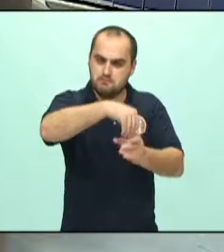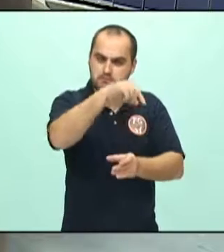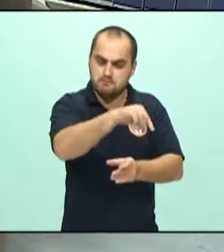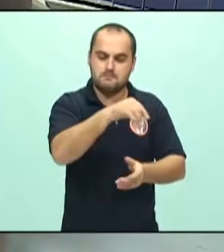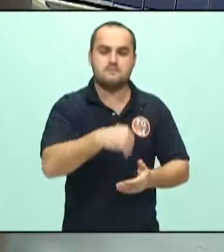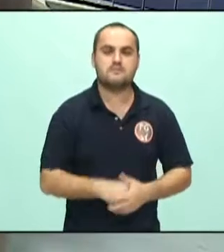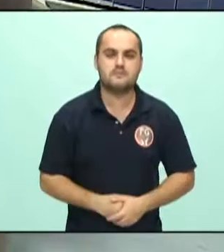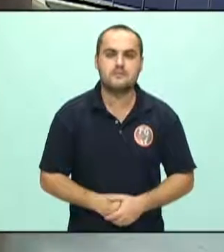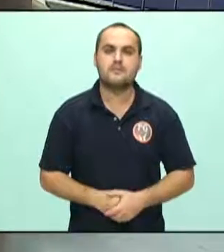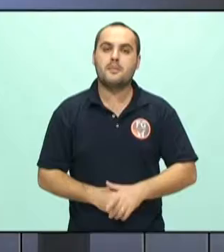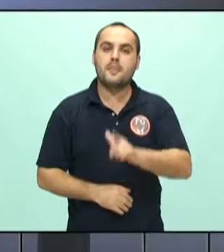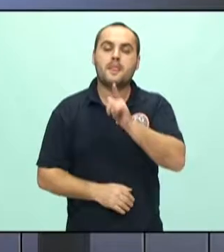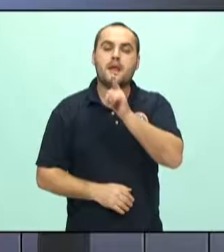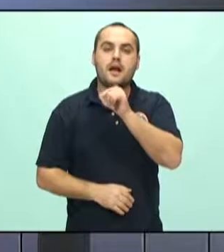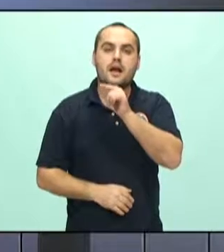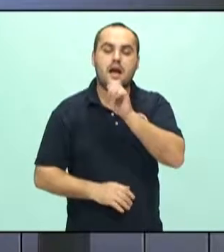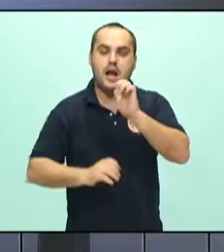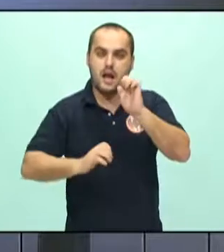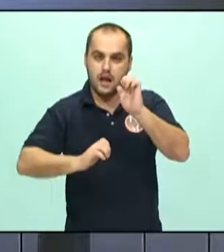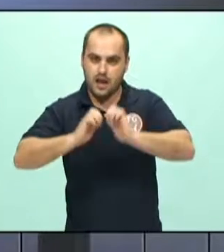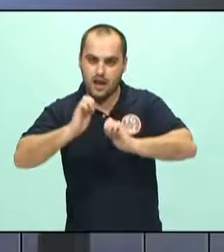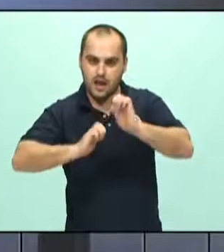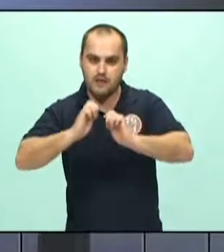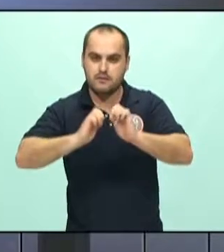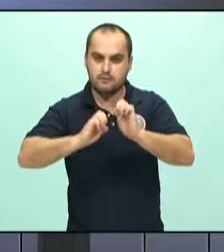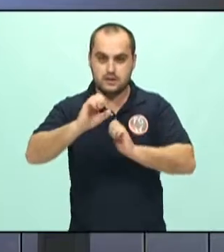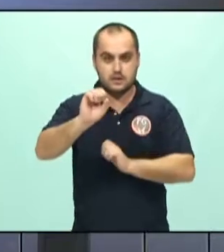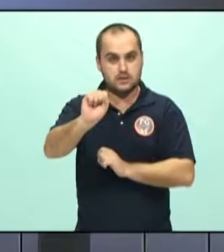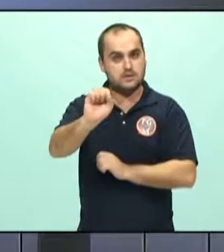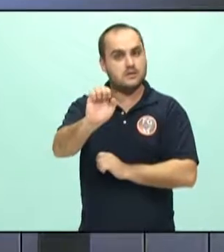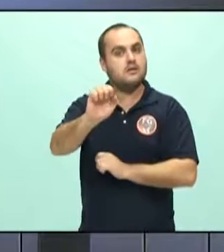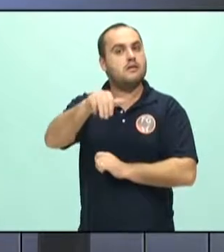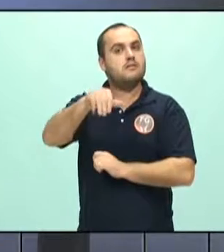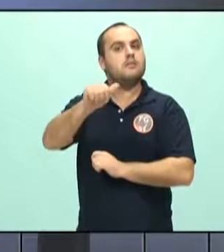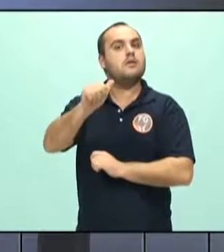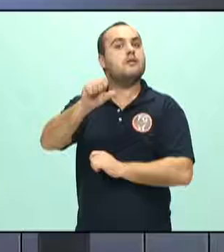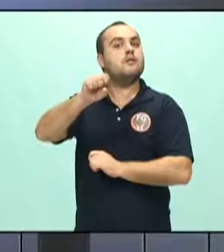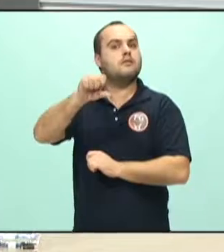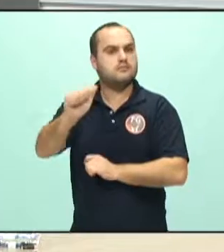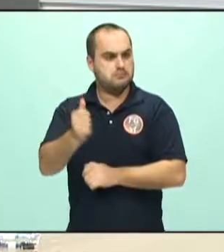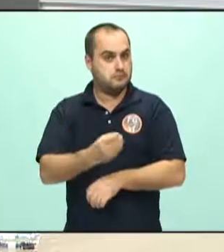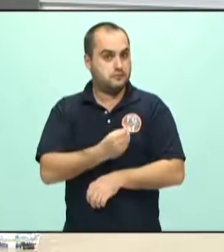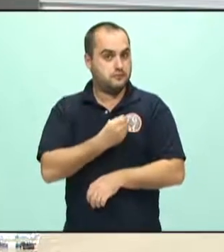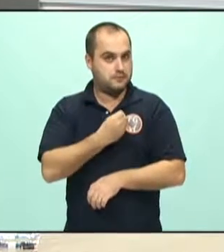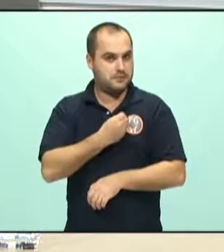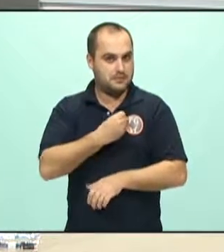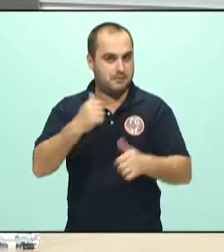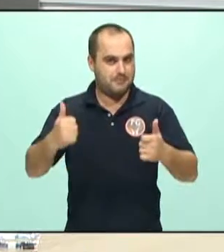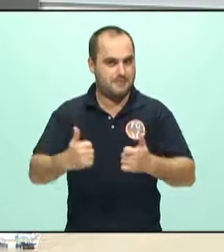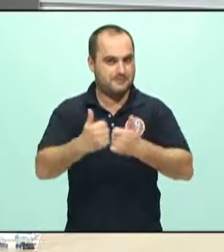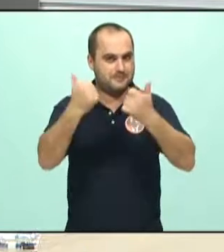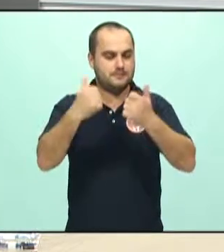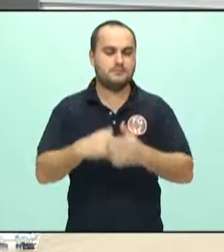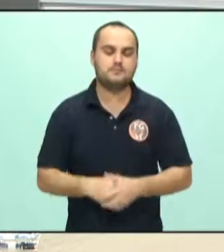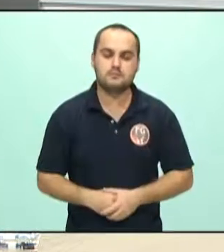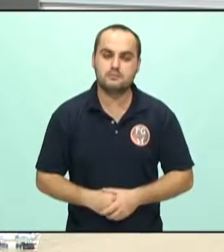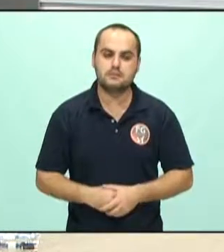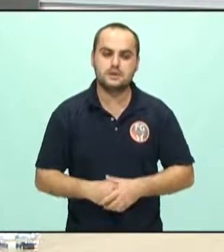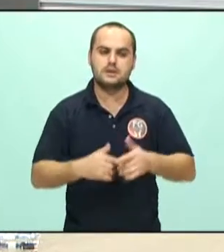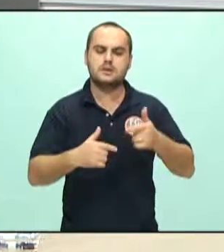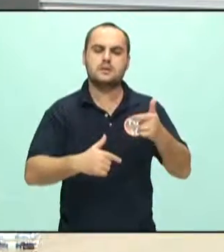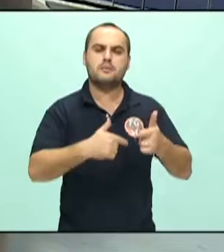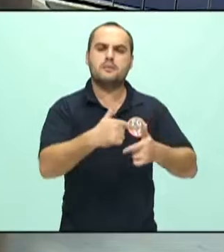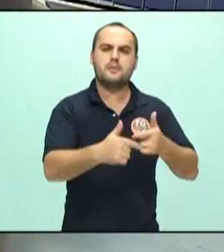esteve presente na marejada e trabalhou lá também com diversas ações uma das ações foi o